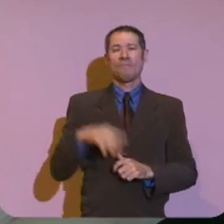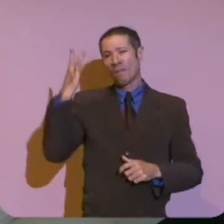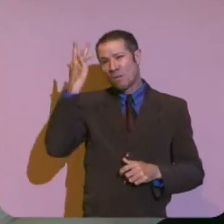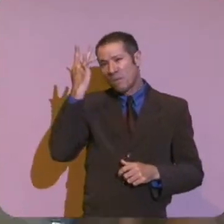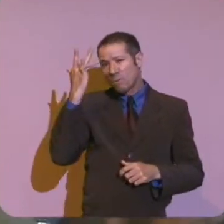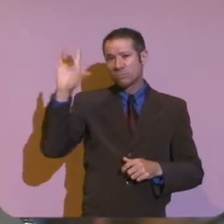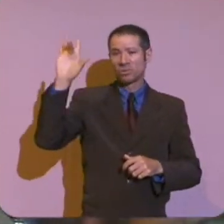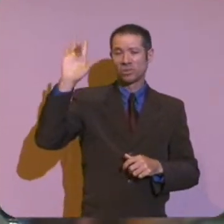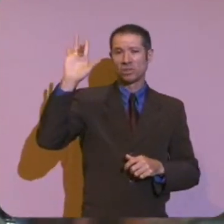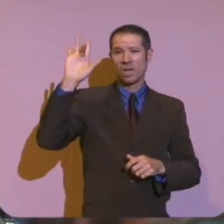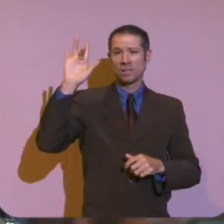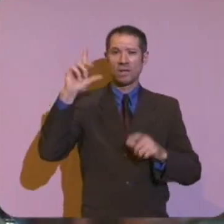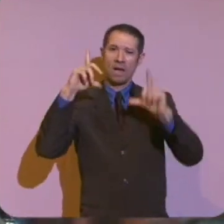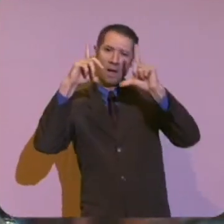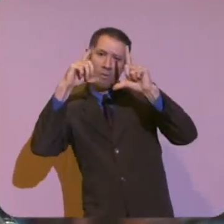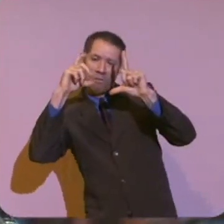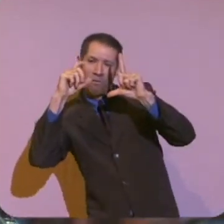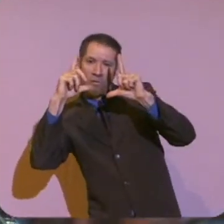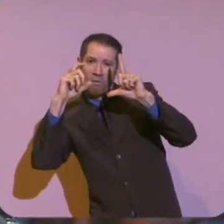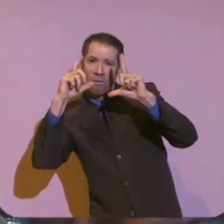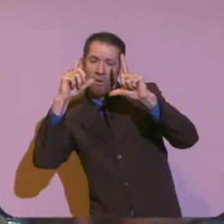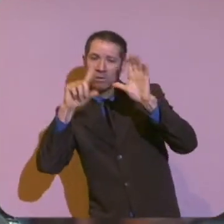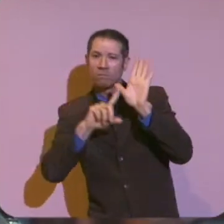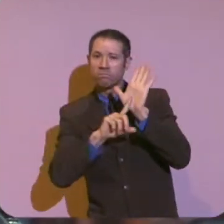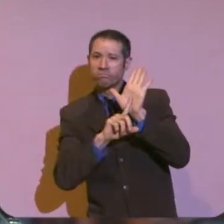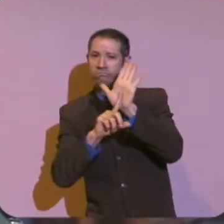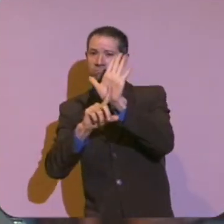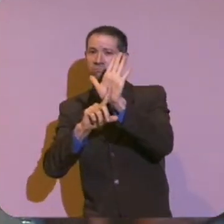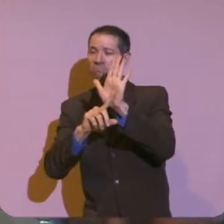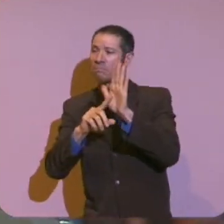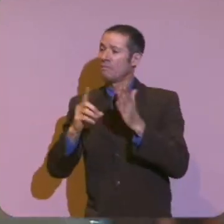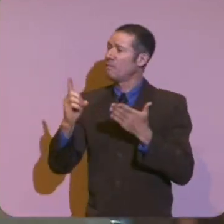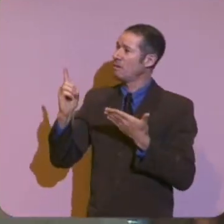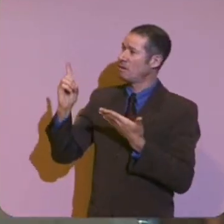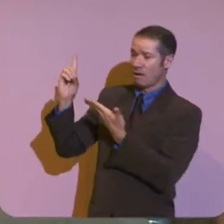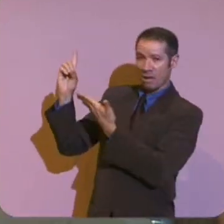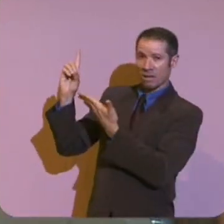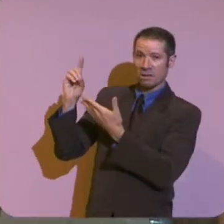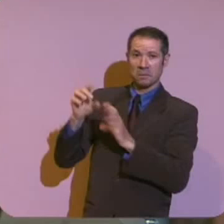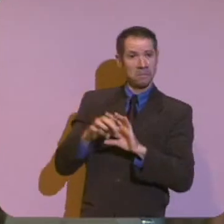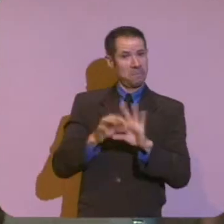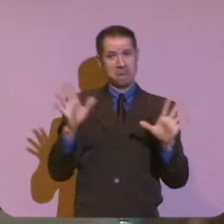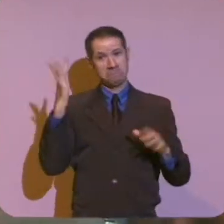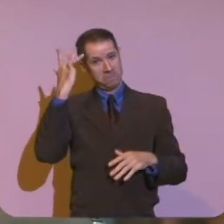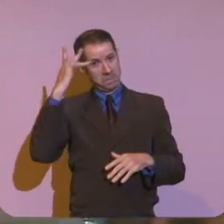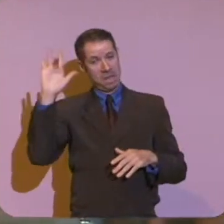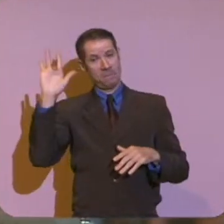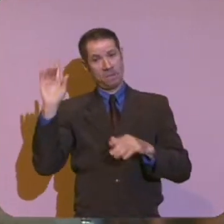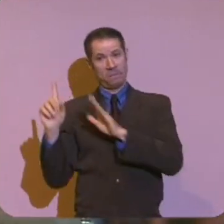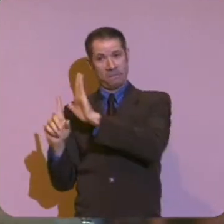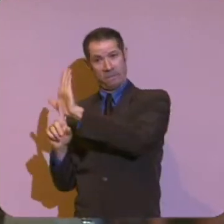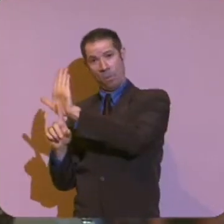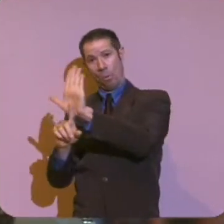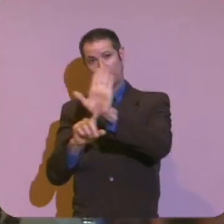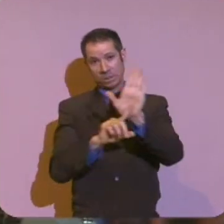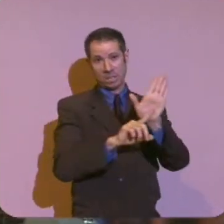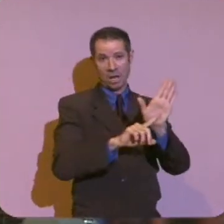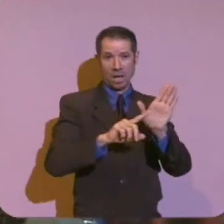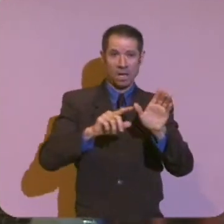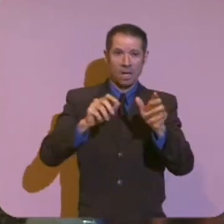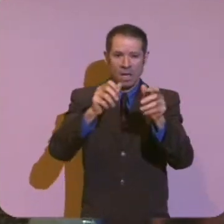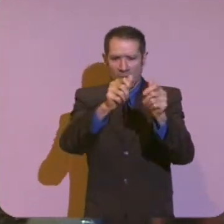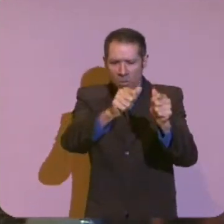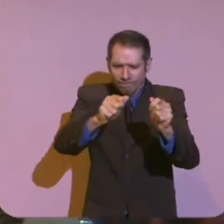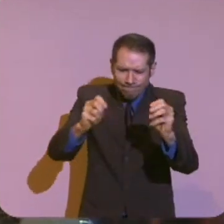sei se aquela foto que eu coloquei aí no sermão está disponível para a gente mostrar um oleiro